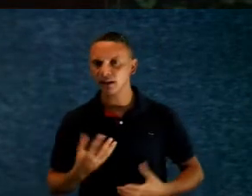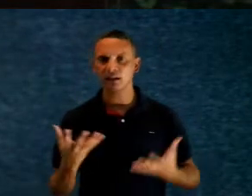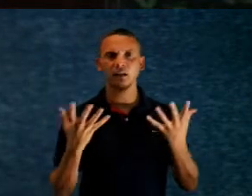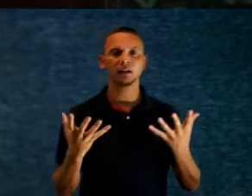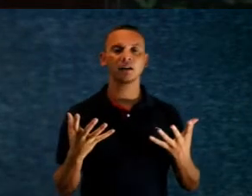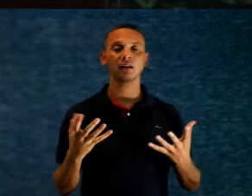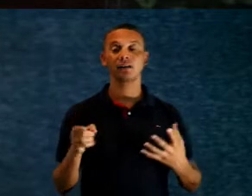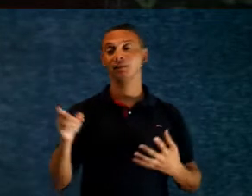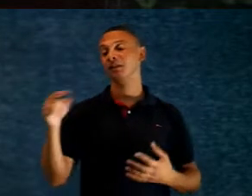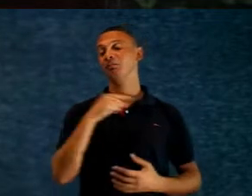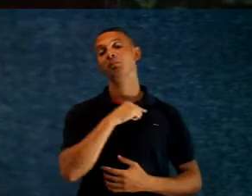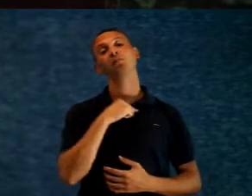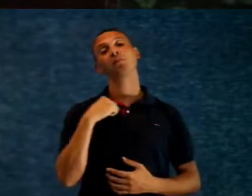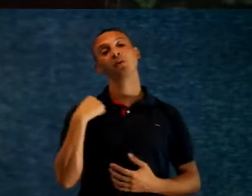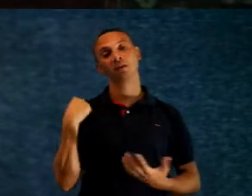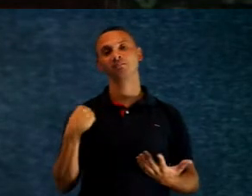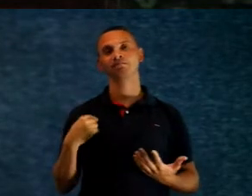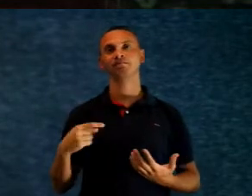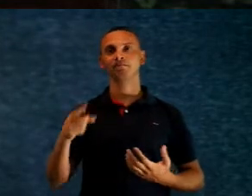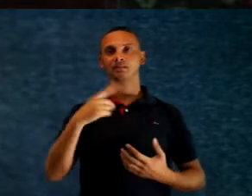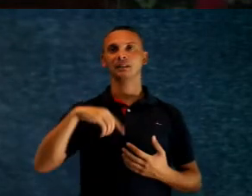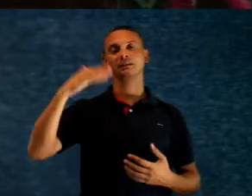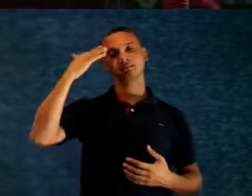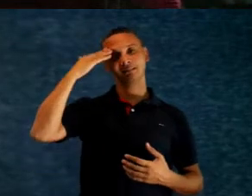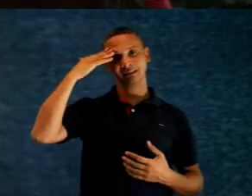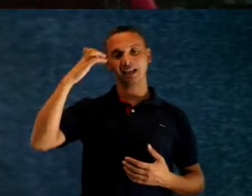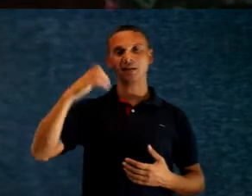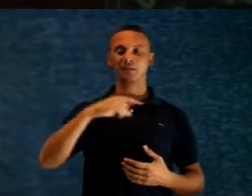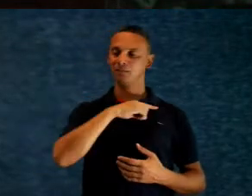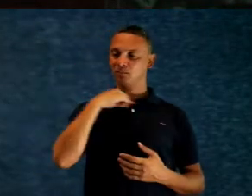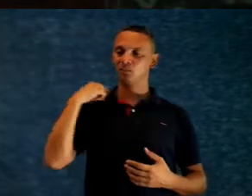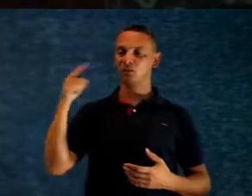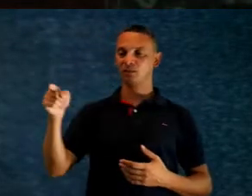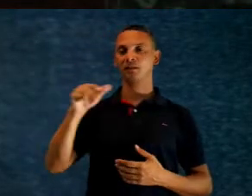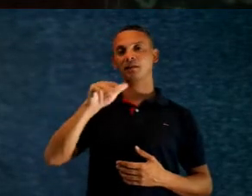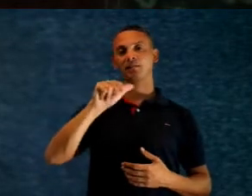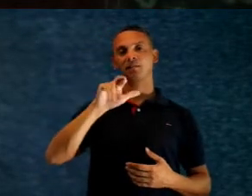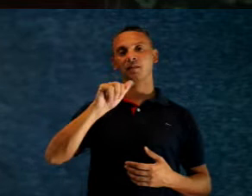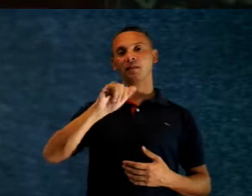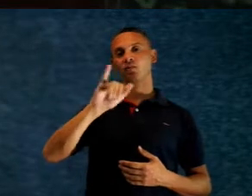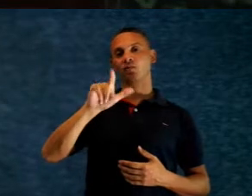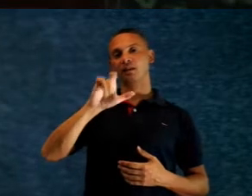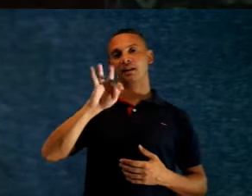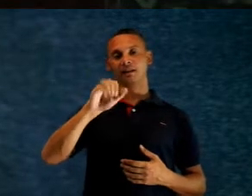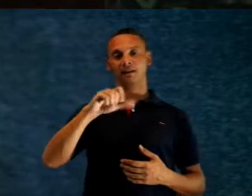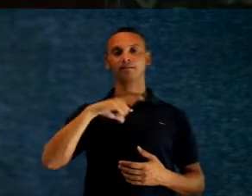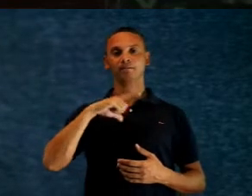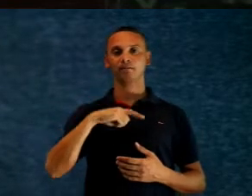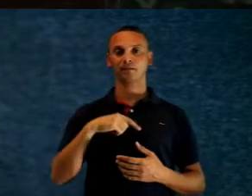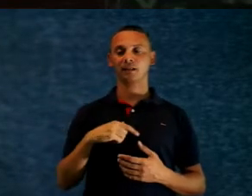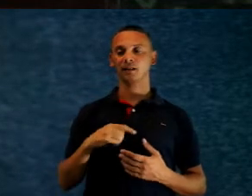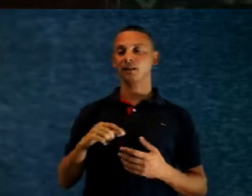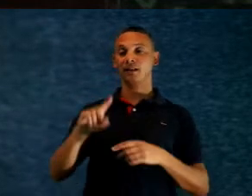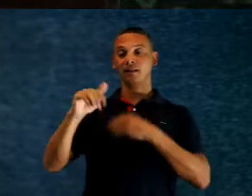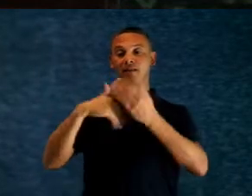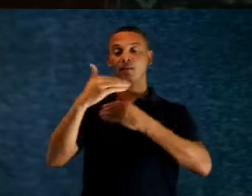uma leoa. E a morte de Maria Julieta, todos nós sabemos, significou o fim do Drummond, porque 12 dias